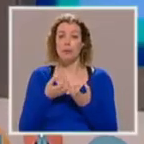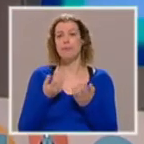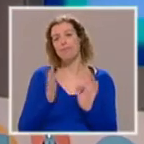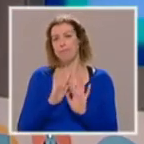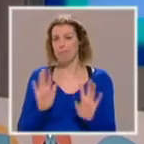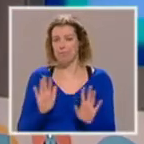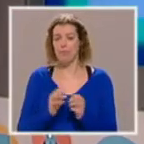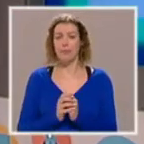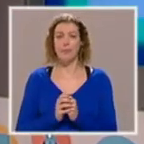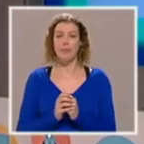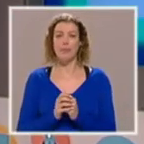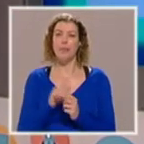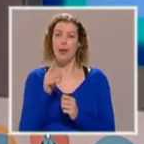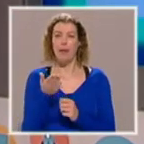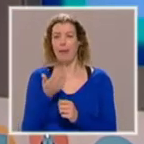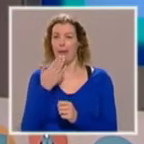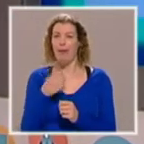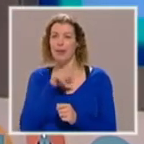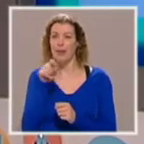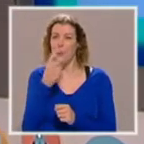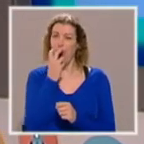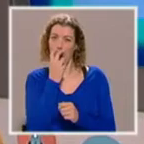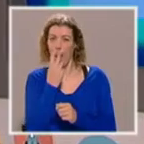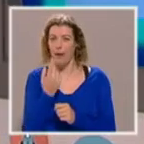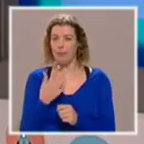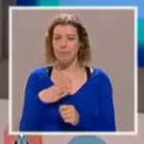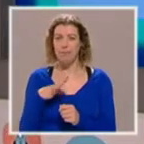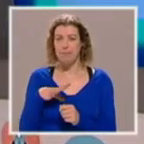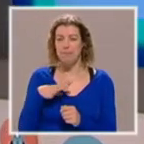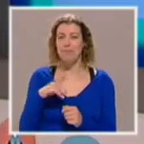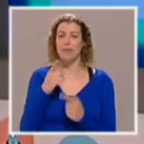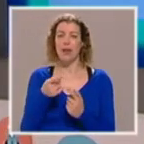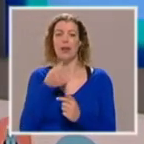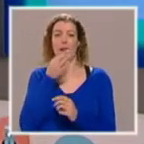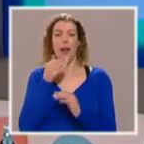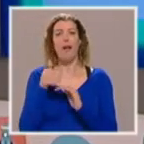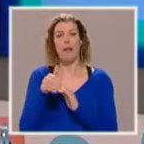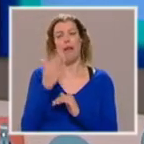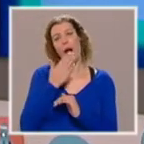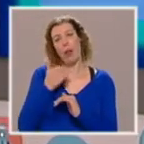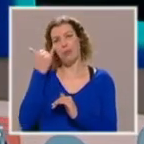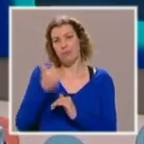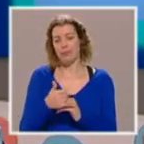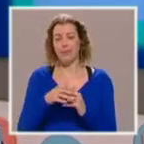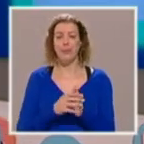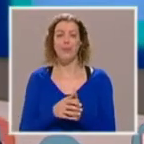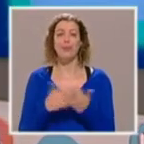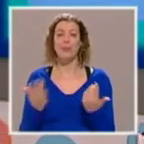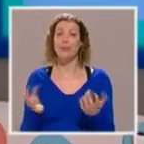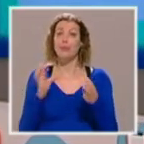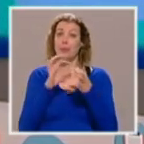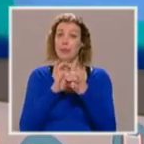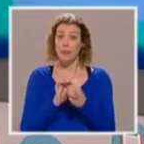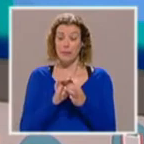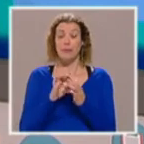por aqui para vos aumentar um bocadinho a curiosidade e continuaremos a falar sobre ele numa próxima aula. Relativamente